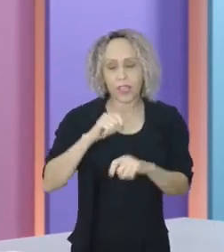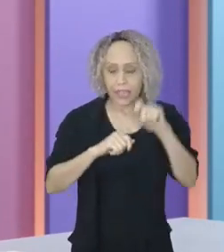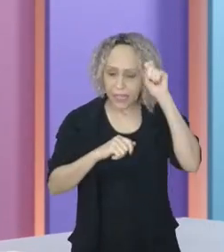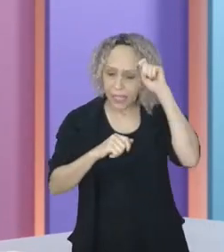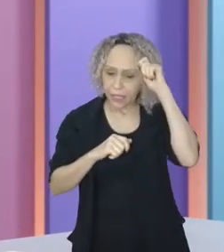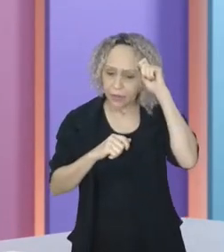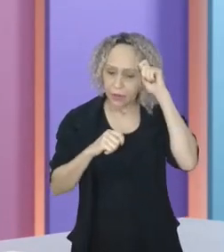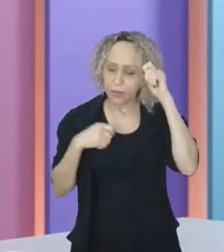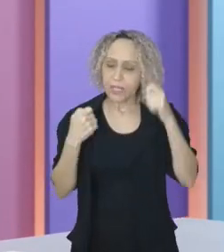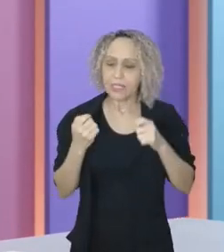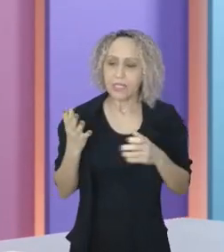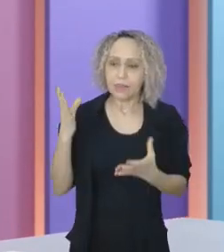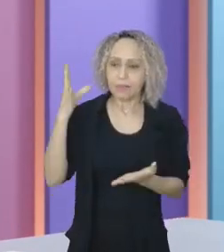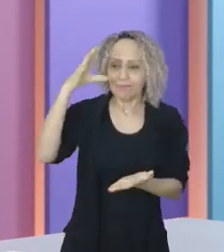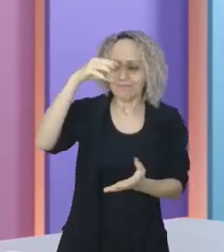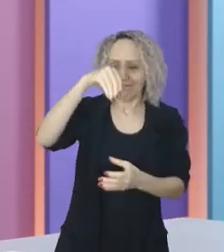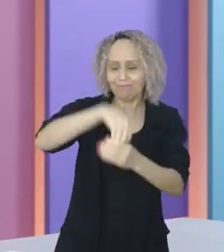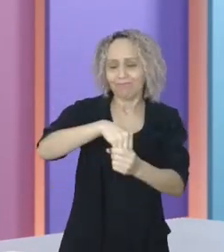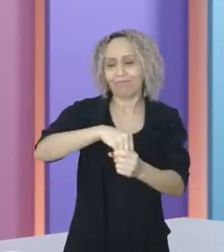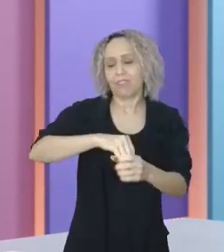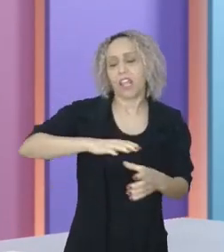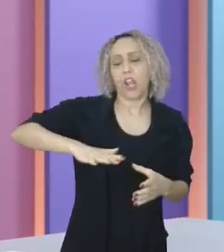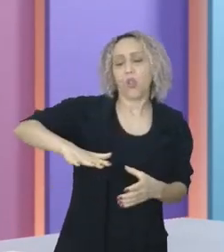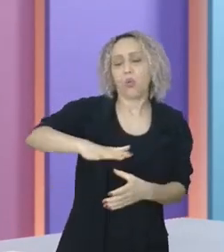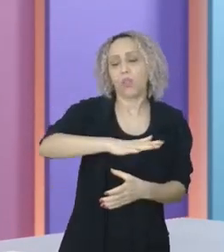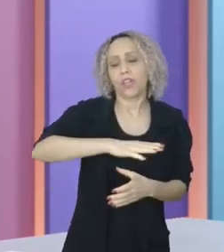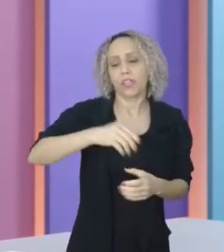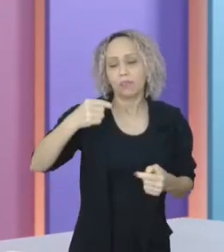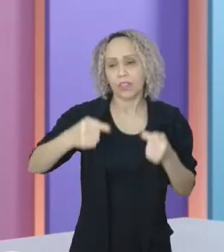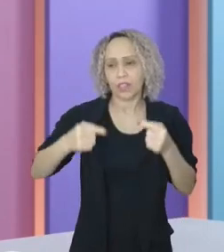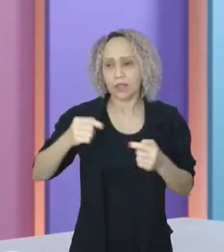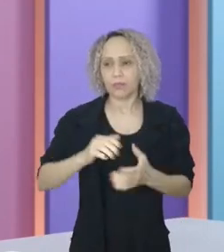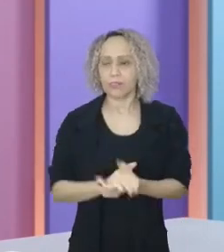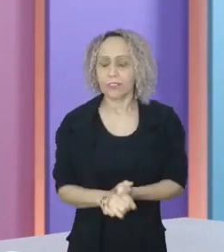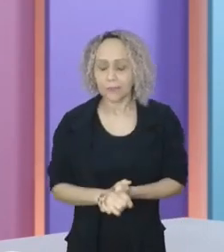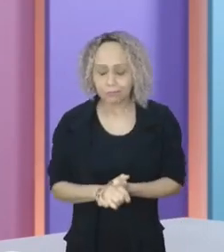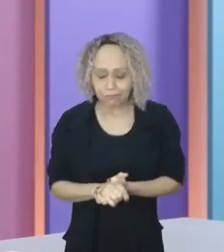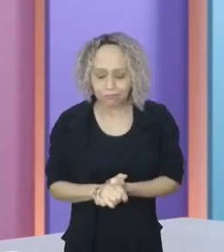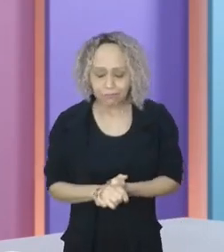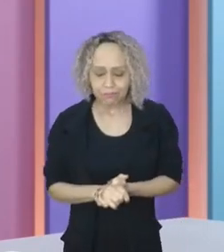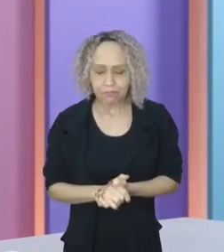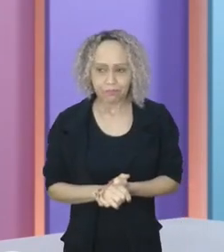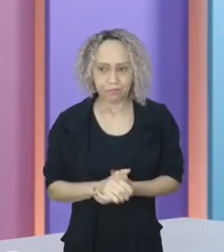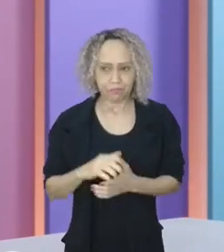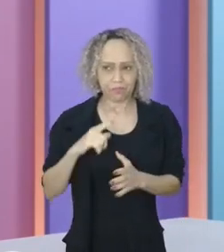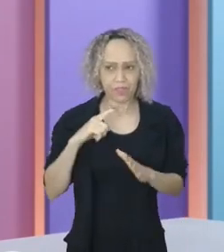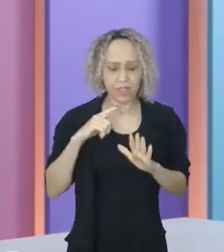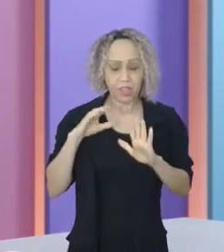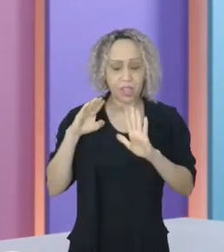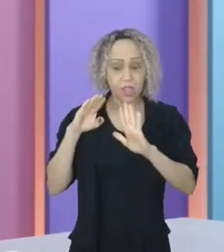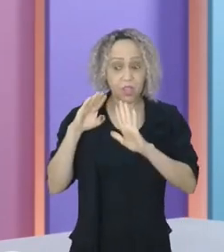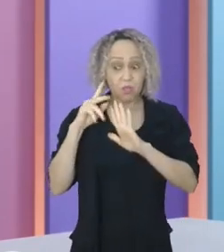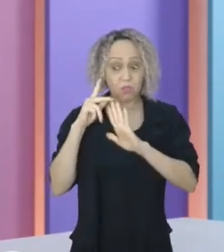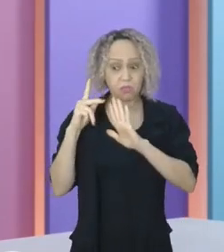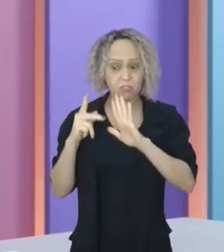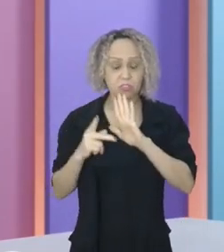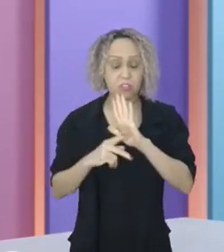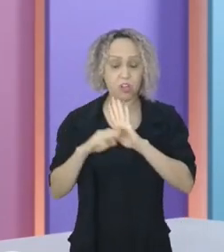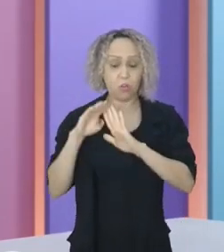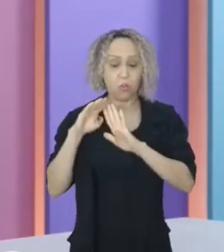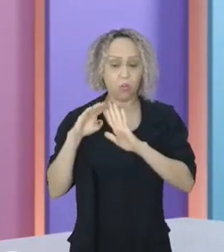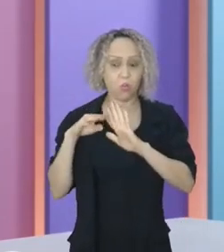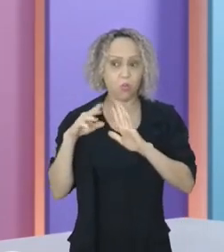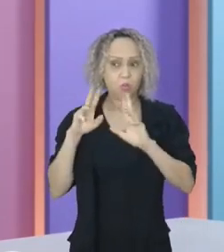E um programa, algo que é espinhoso, mas o nosso governo vai ter que